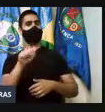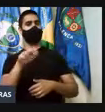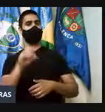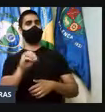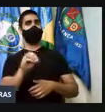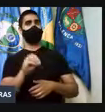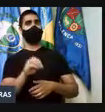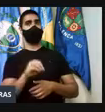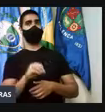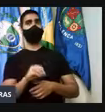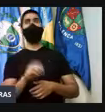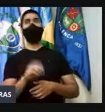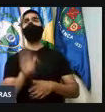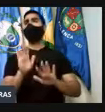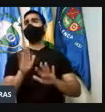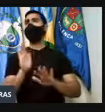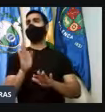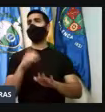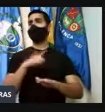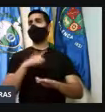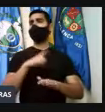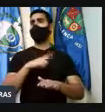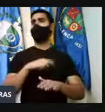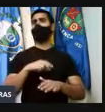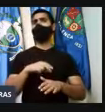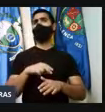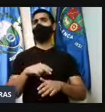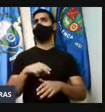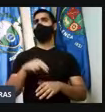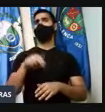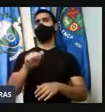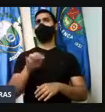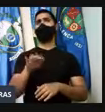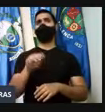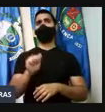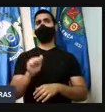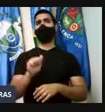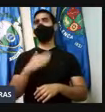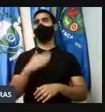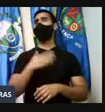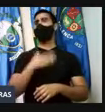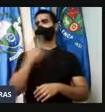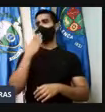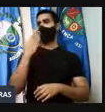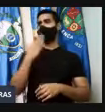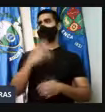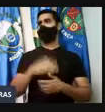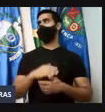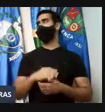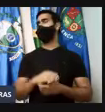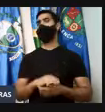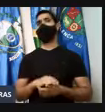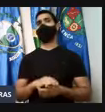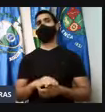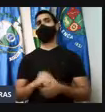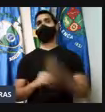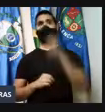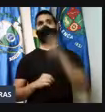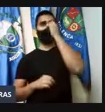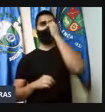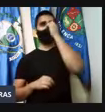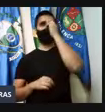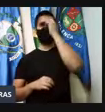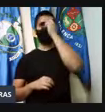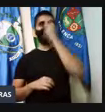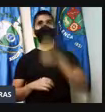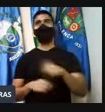está constado em ata o meu pedido, o requerimento que eu